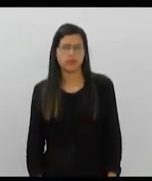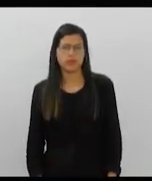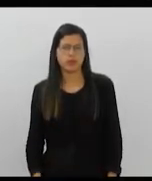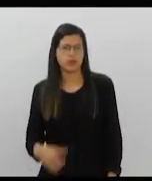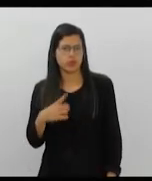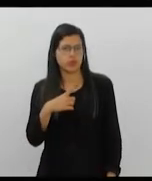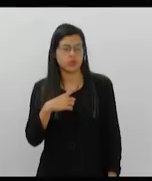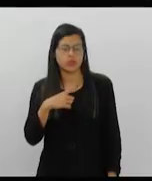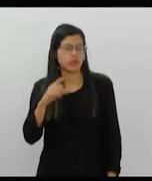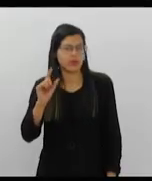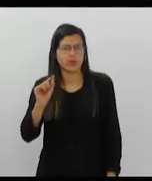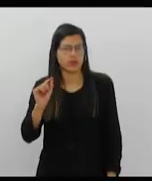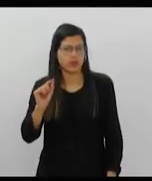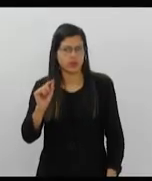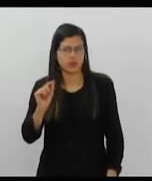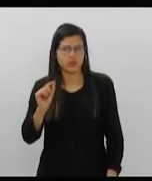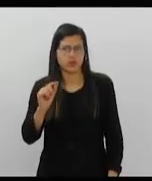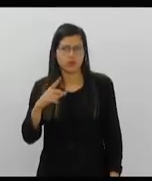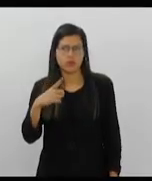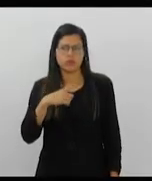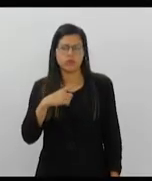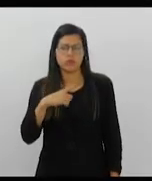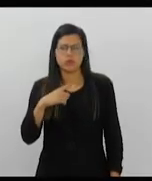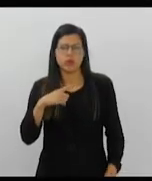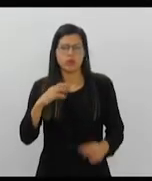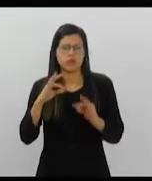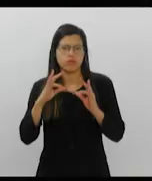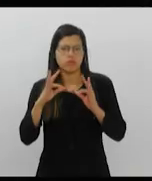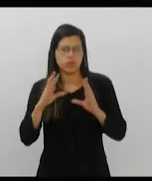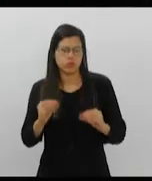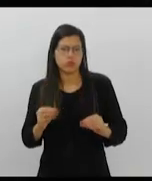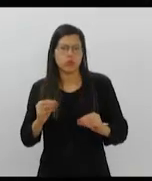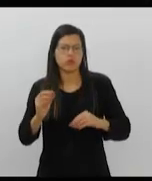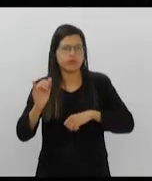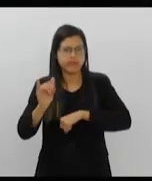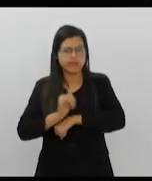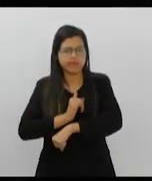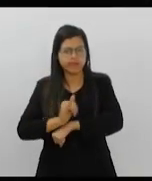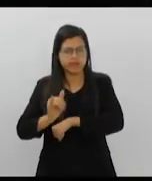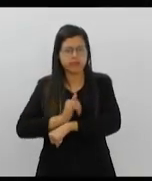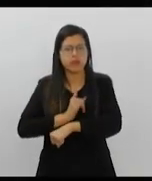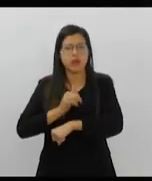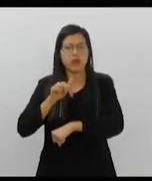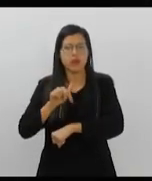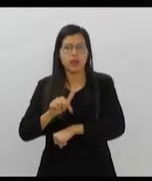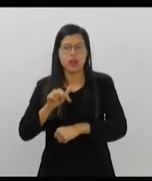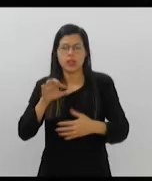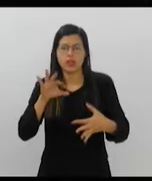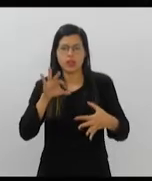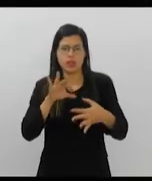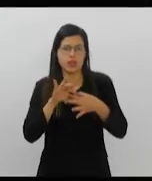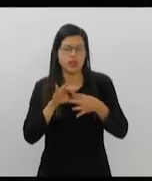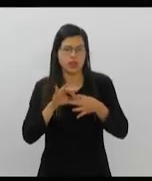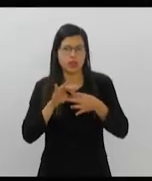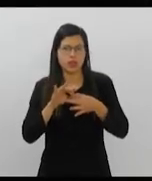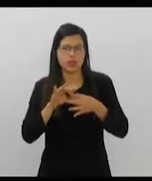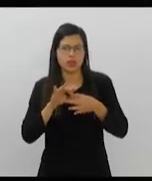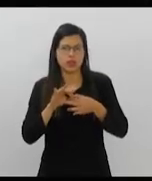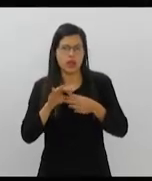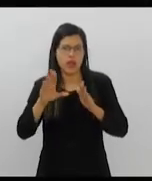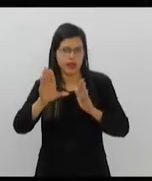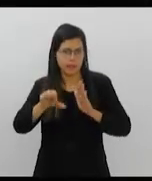continha todos os dispositivos relativas à aplicação